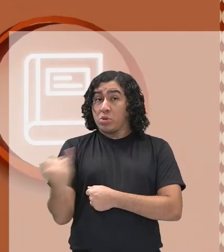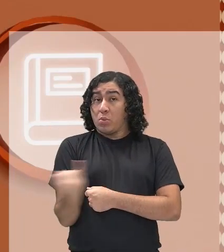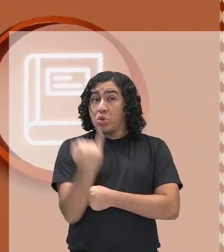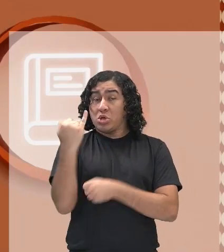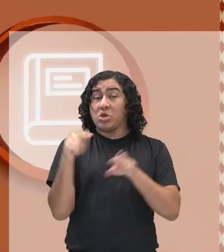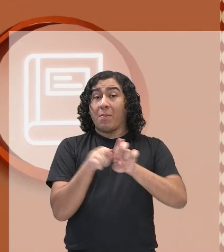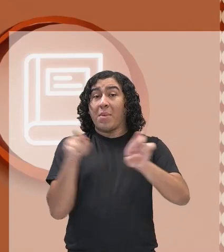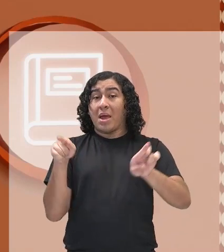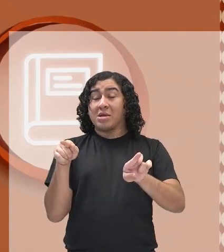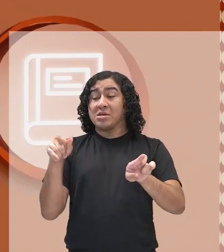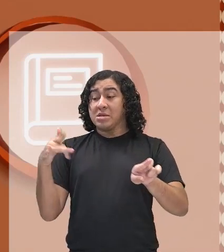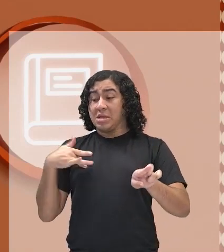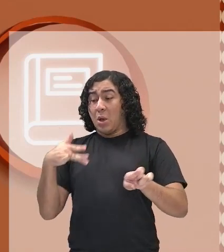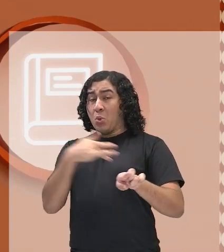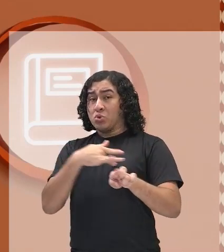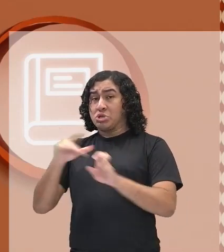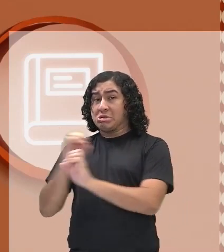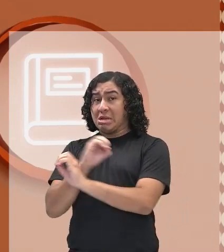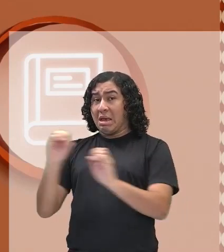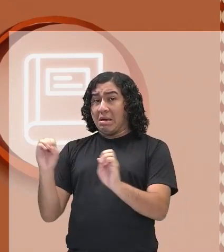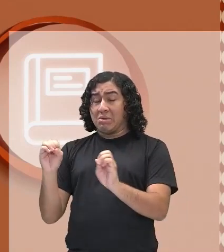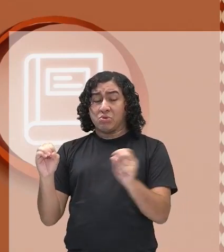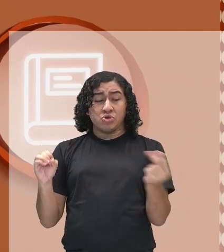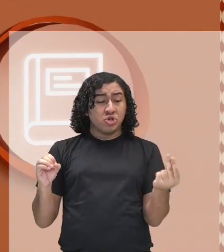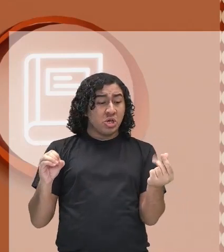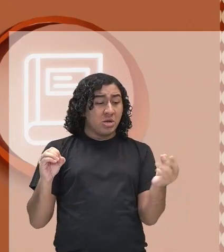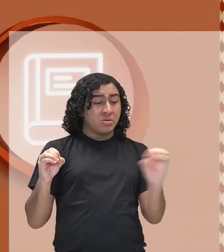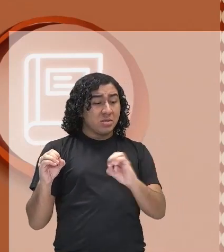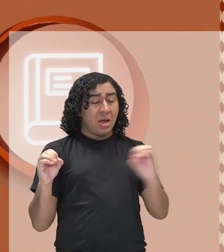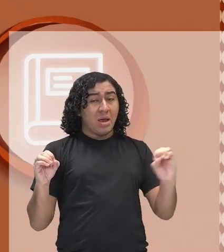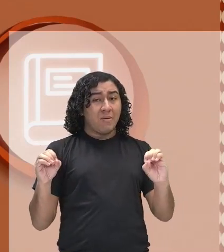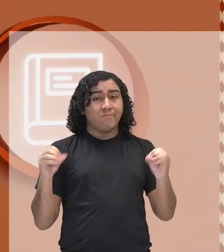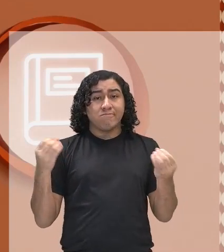sem saúde, né? Sem dinheiro, olha só.